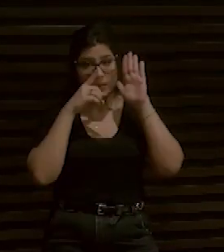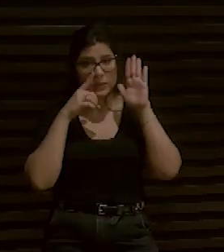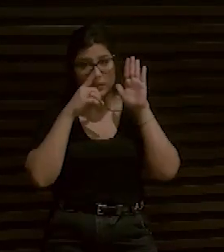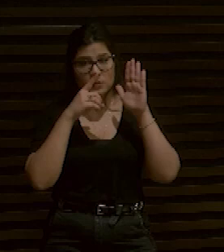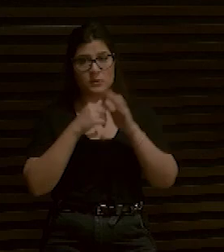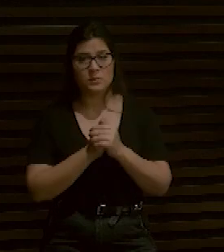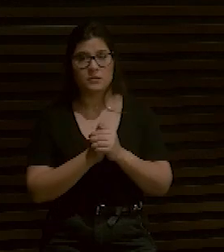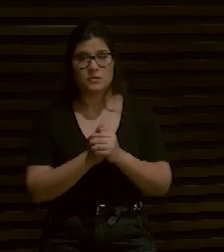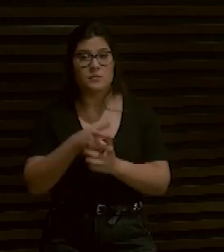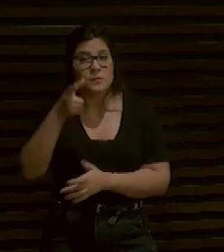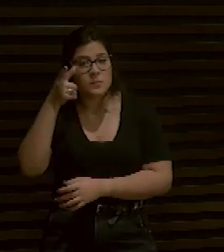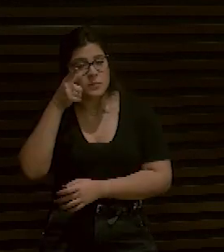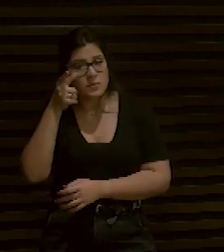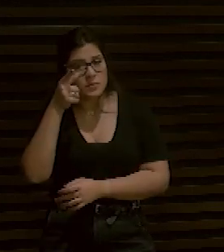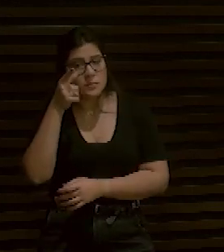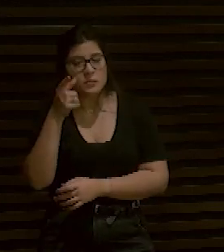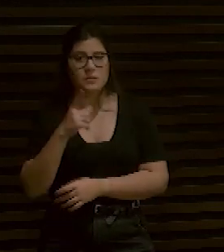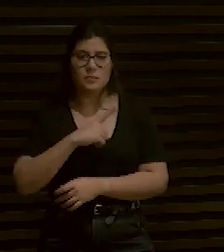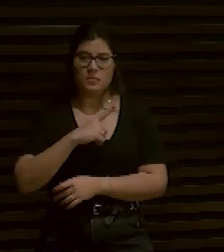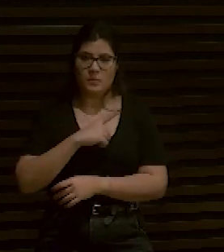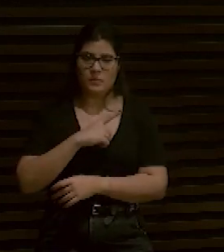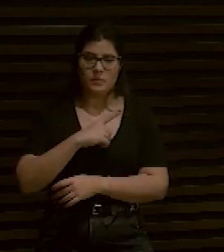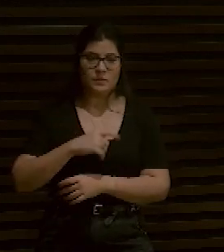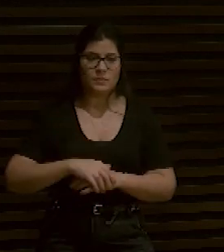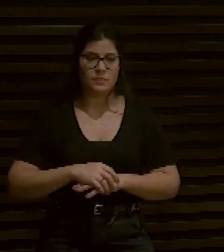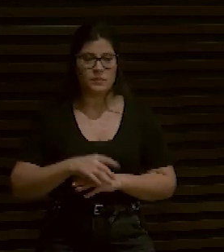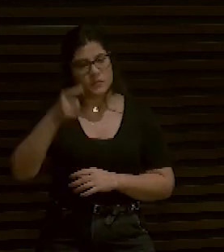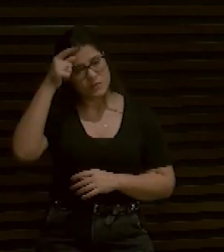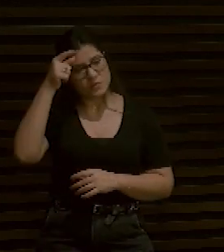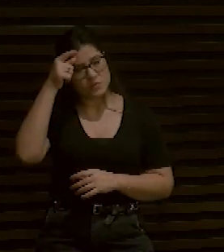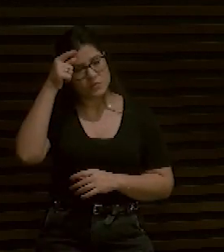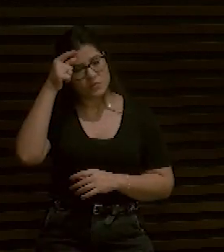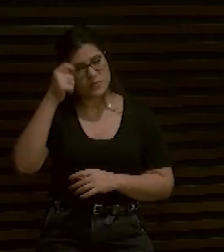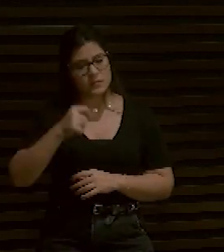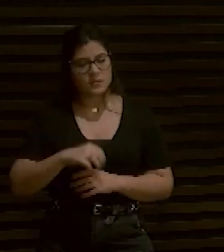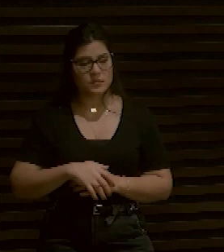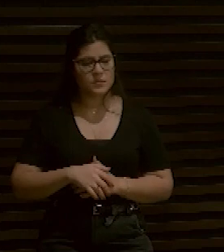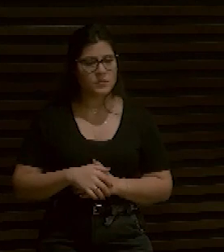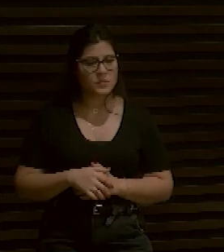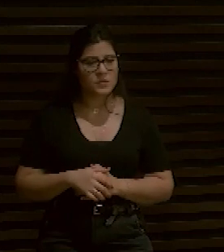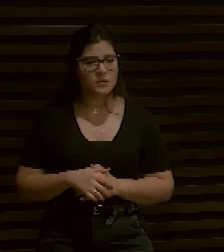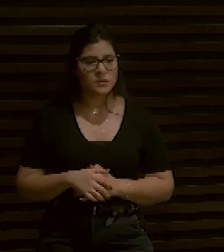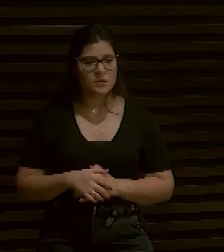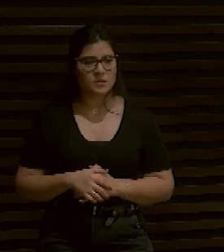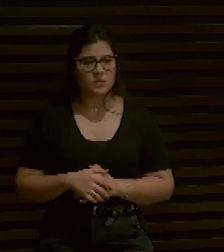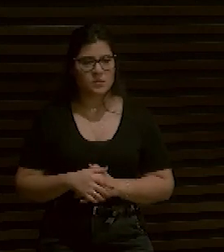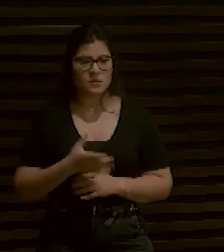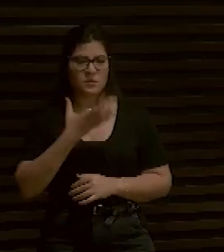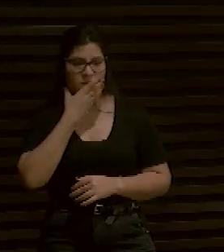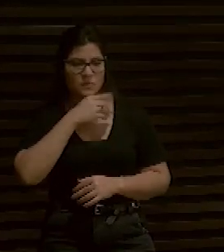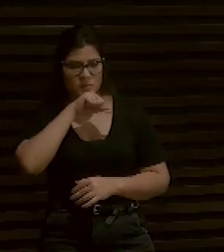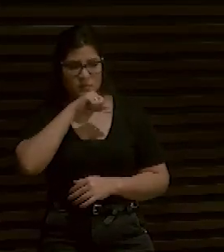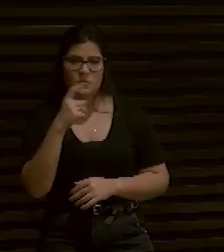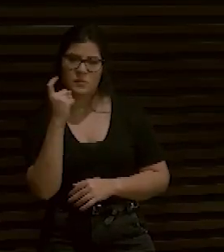Que a gente preste atenção no que tem nos assediado. Satanás, gente, é o pai da mentira. Ele vai ficar com conversinha no seu ouvido. Não